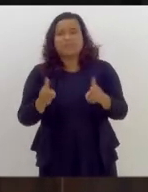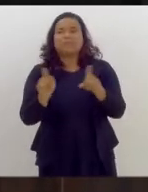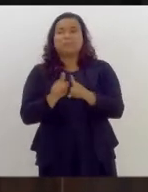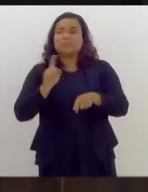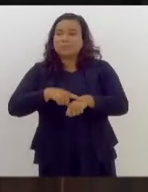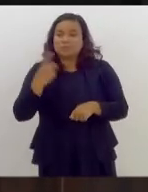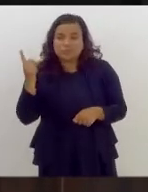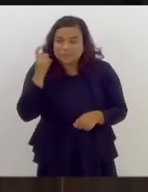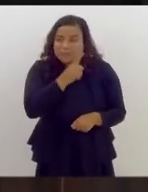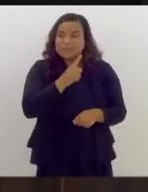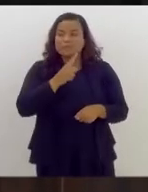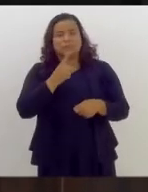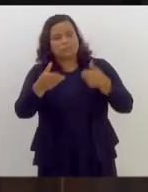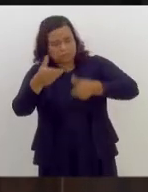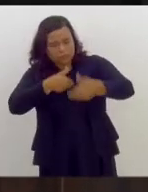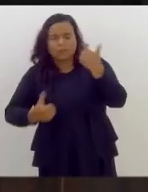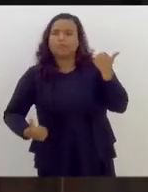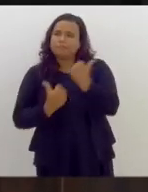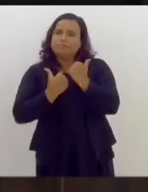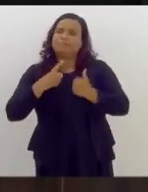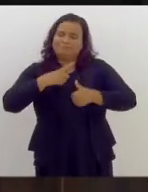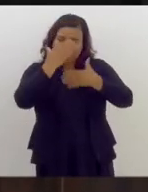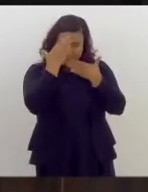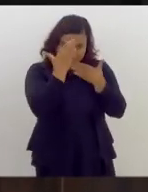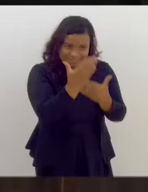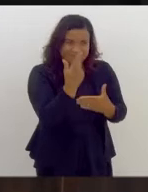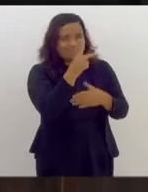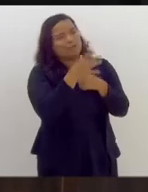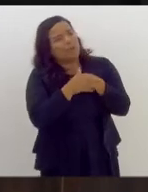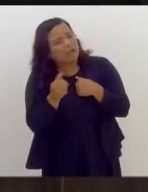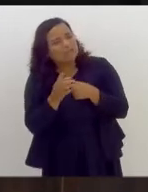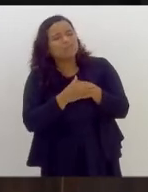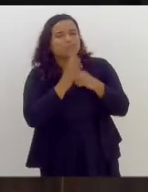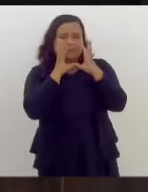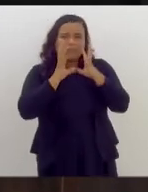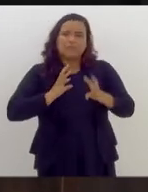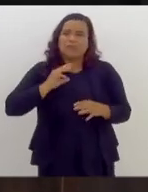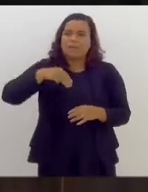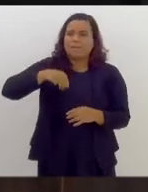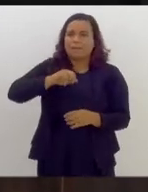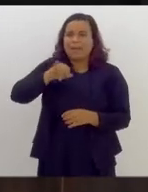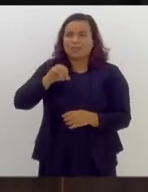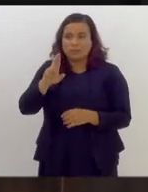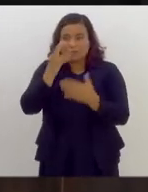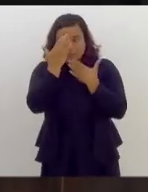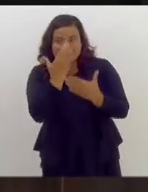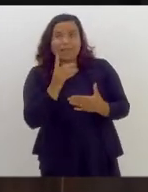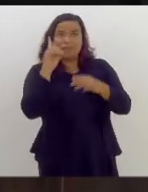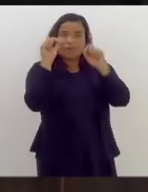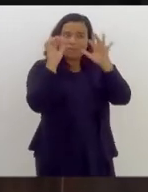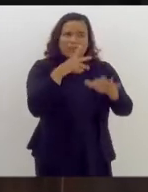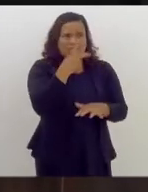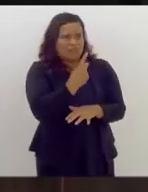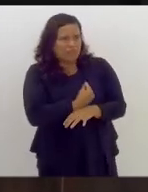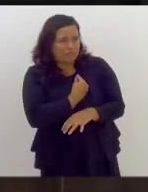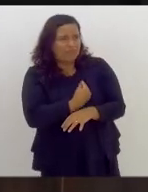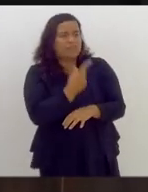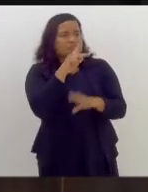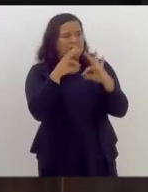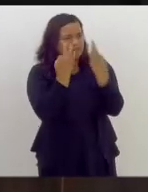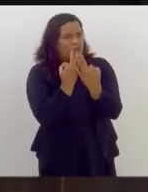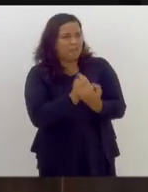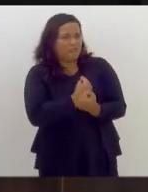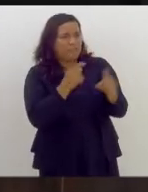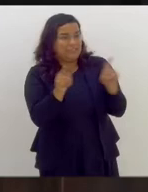momentos difíceis, nos dando esse apoio. Obrigado pelo carinho, obrigado, Major, que Deus abençoe sua vida, a vida de sua família, e que,